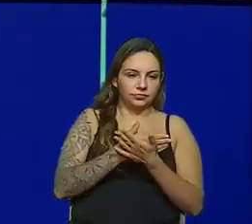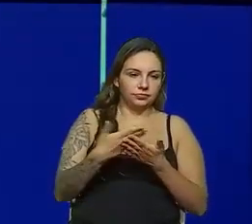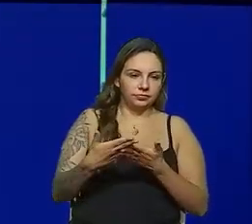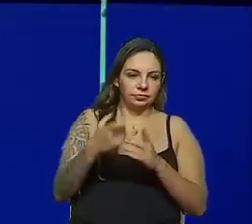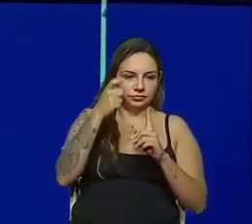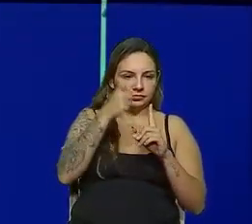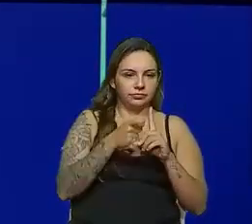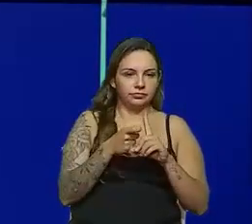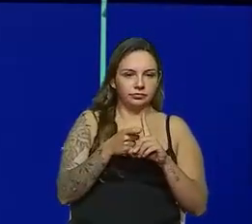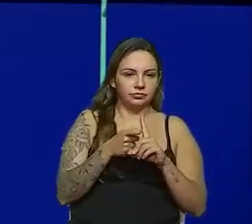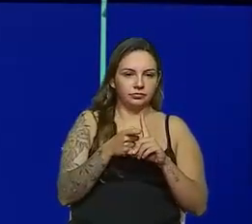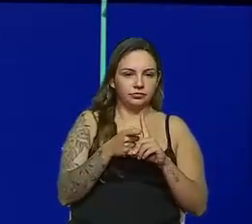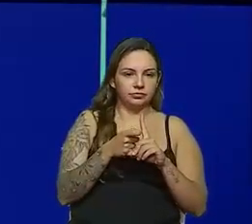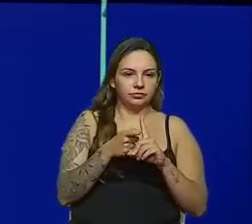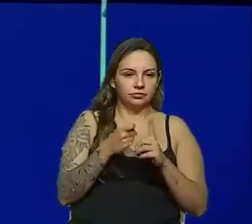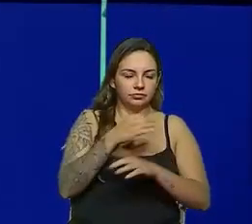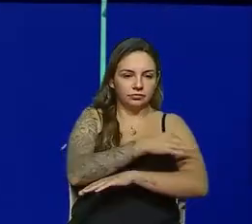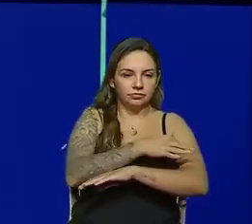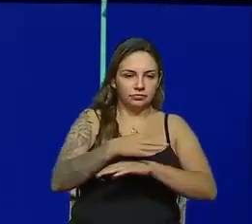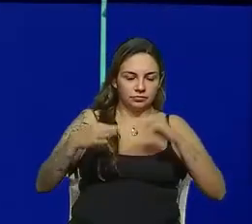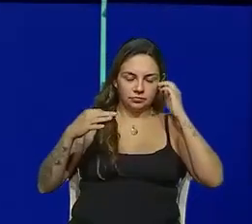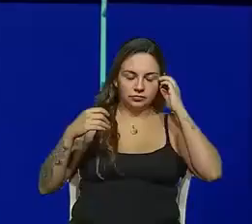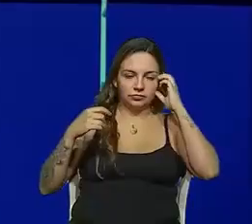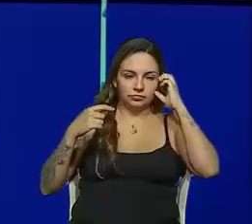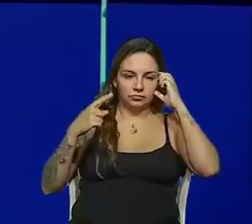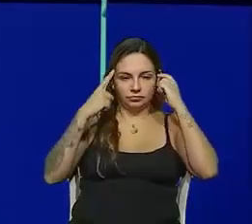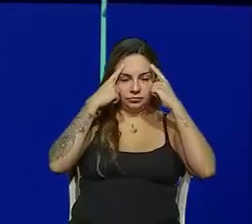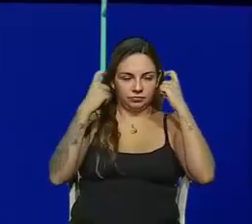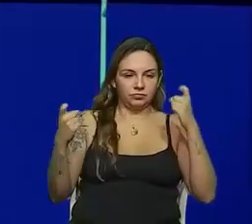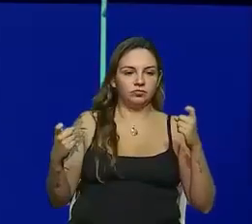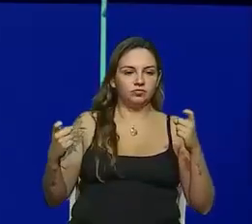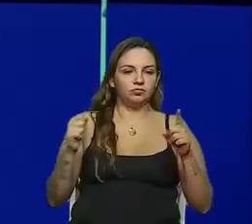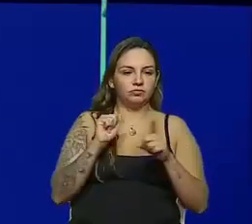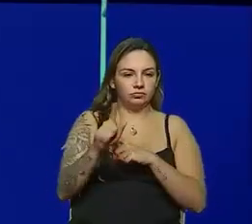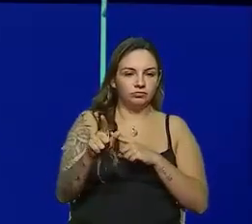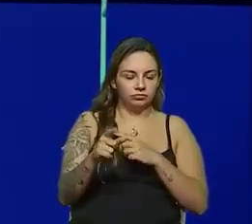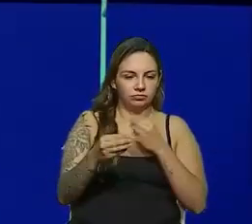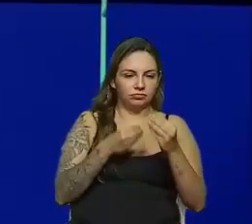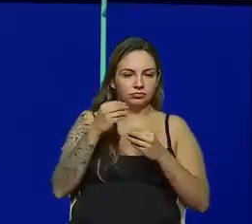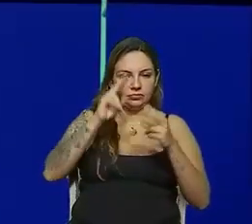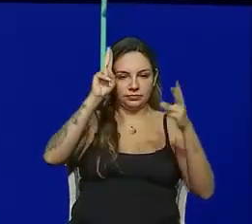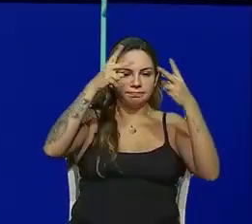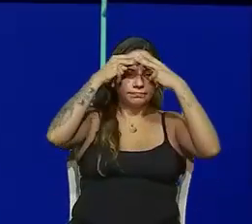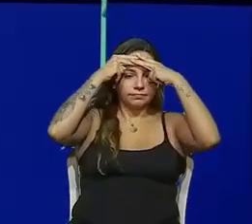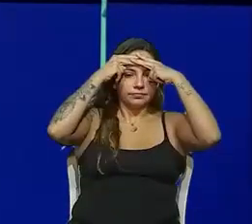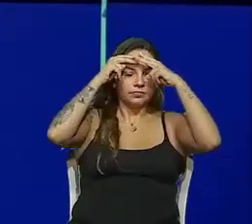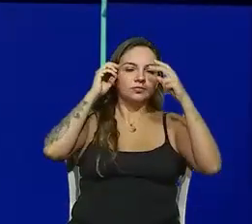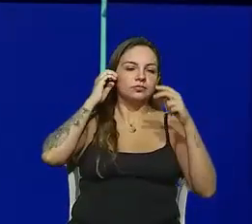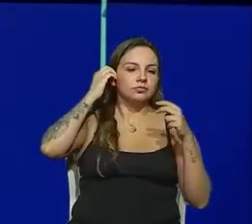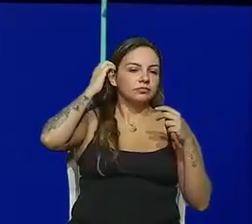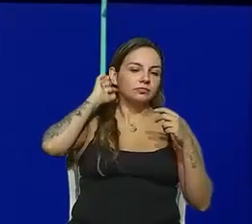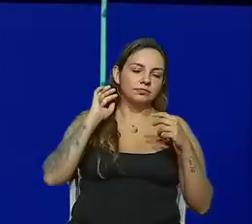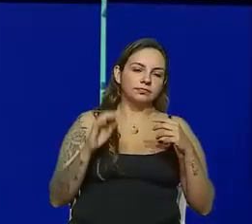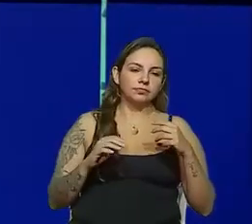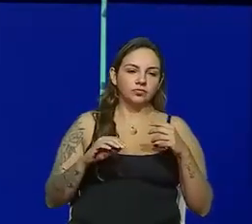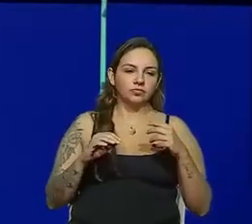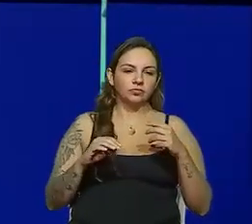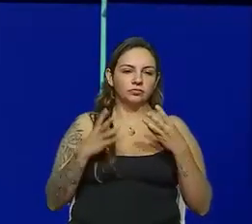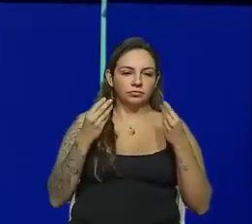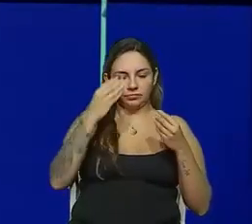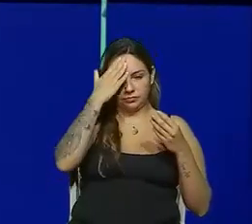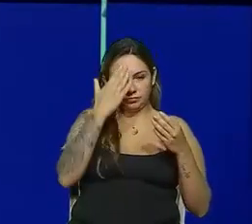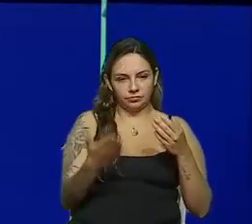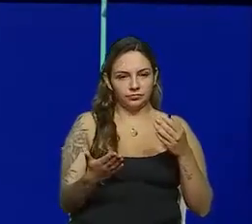das personagens e da ficção, a violência do Estado e o exílio como traumas coletivos. Além do